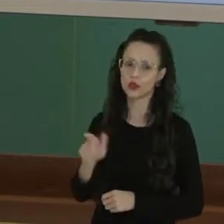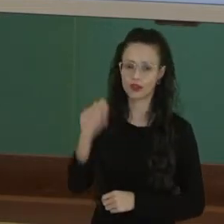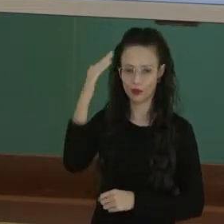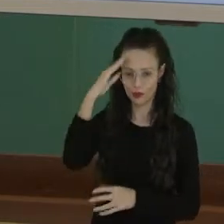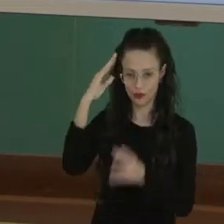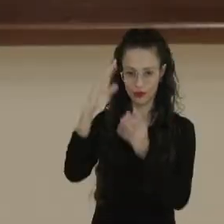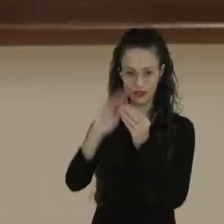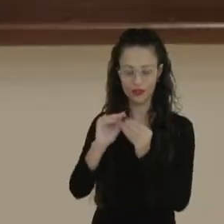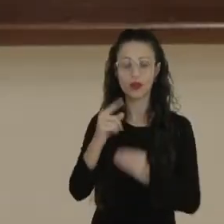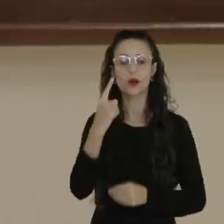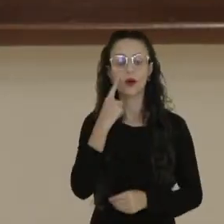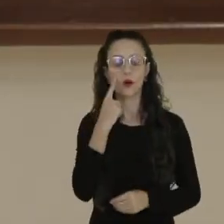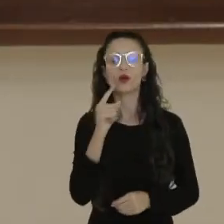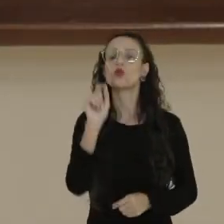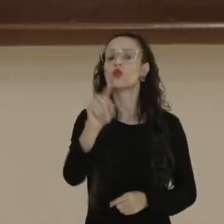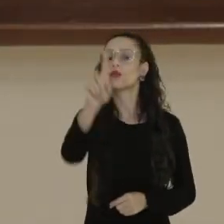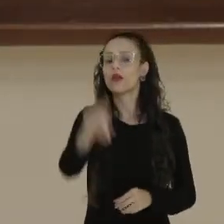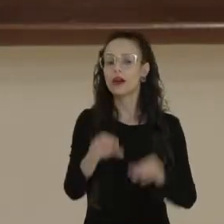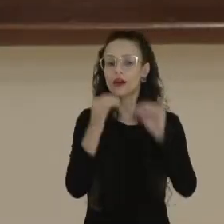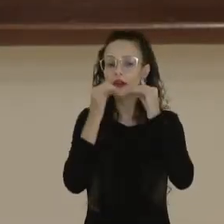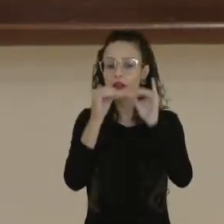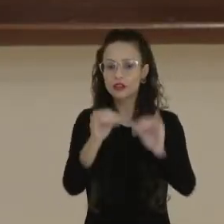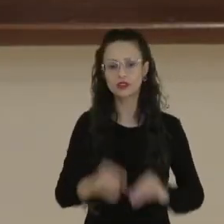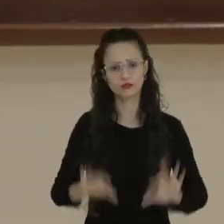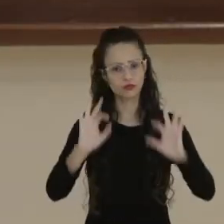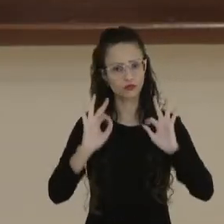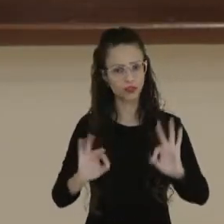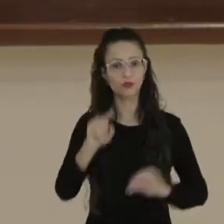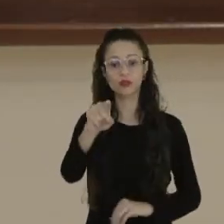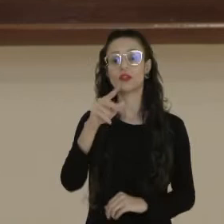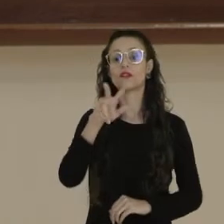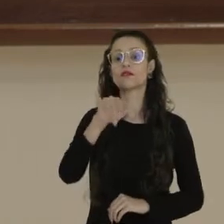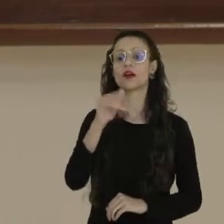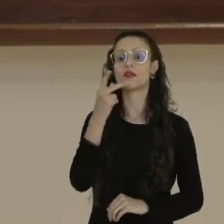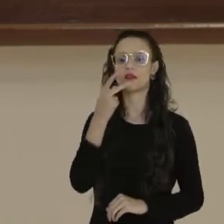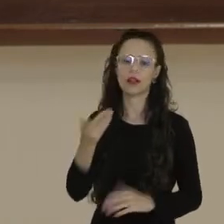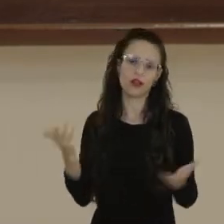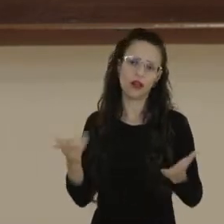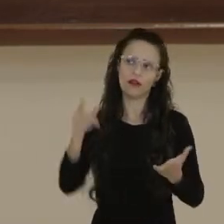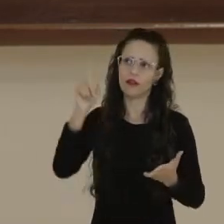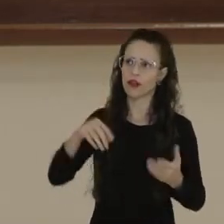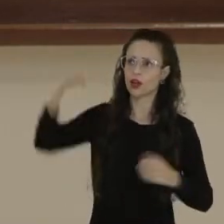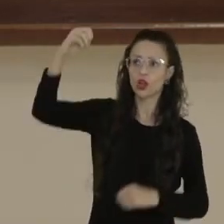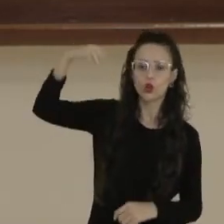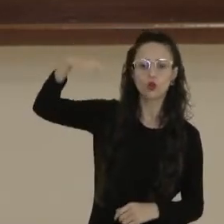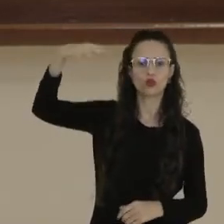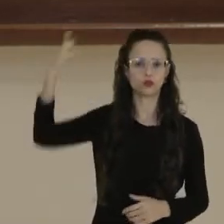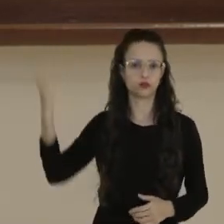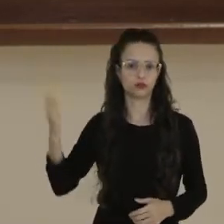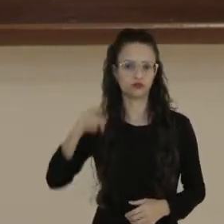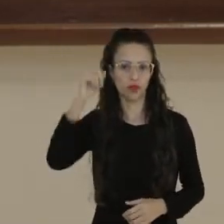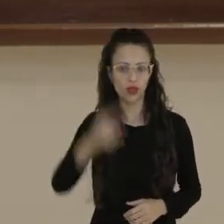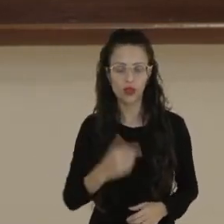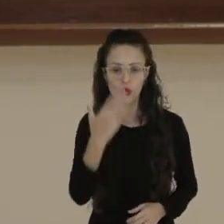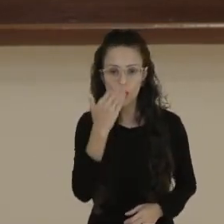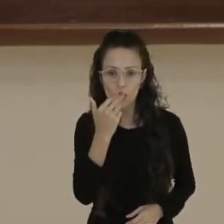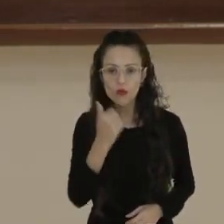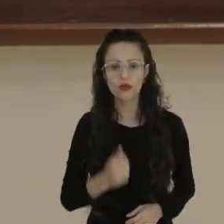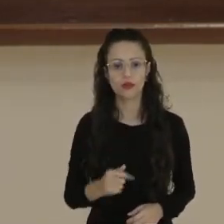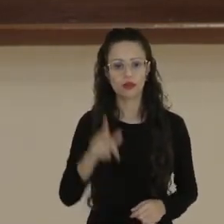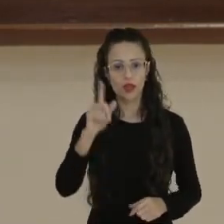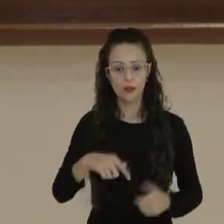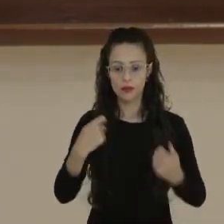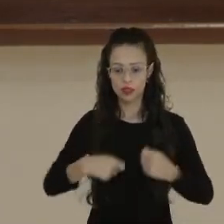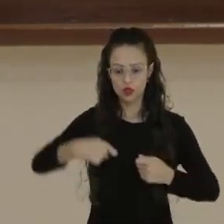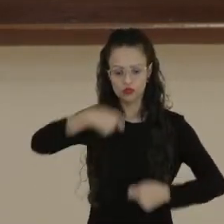ver? Vamos lá. O que é energia? Eu tenho certeza que você deve ter falado assim: é eletricidade, é comida, eu tenho que